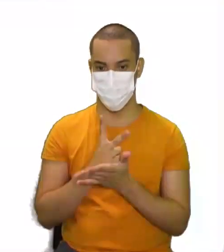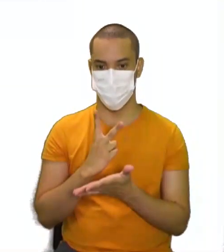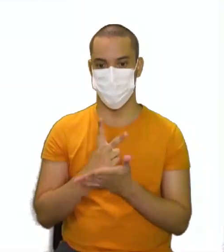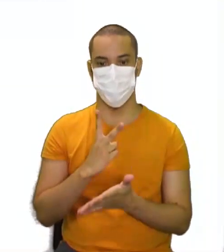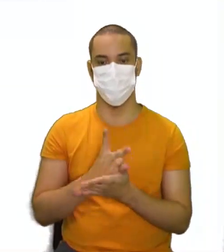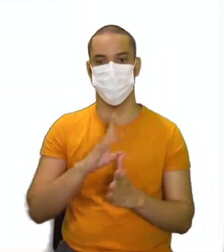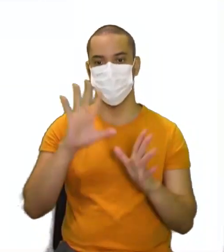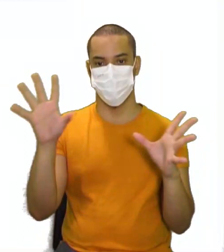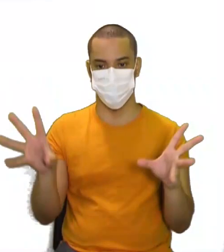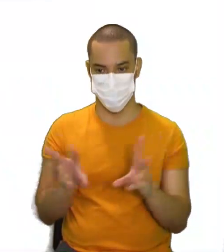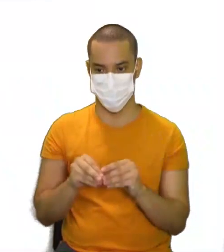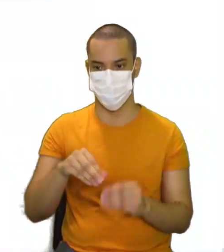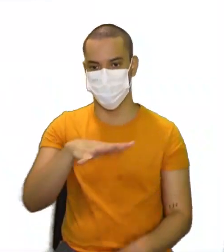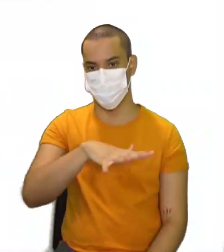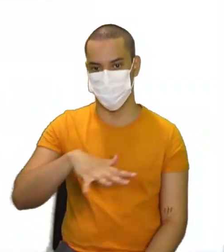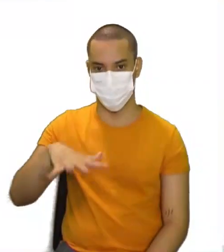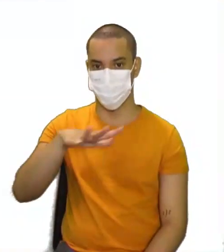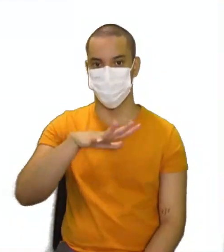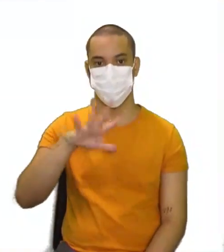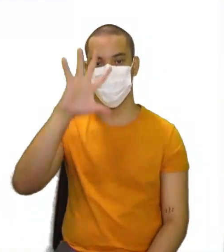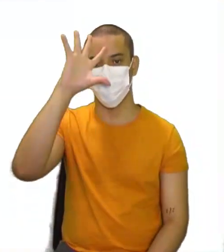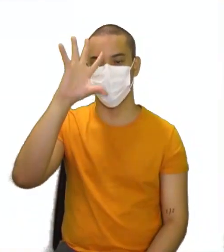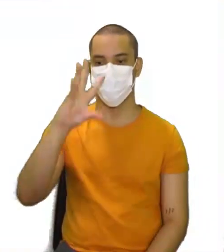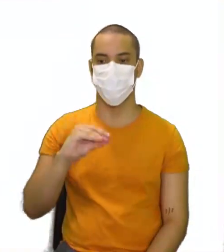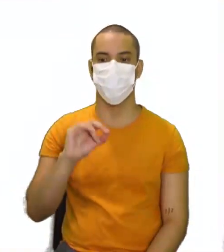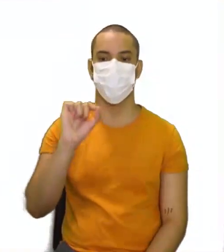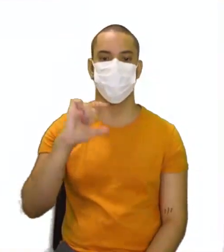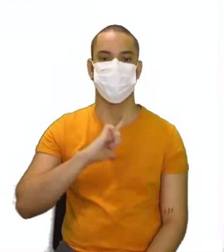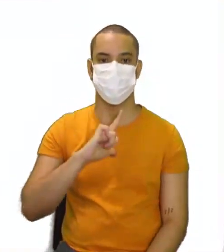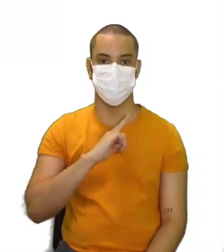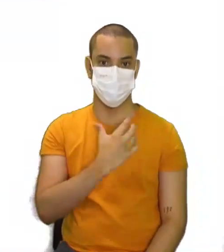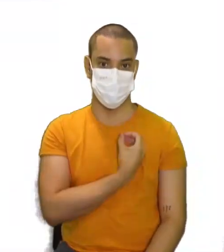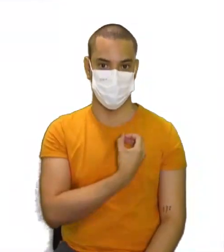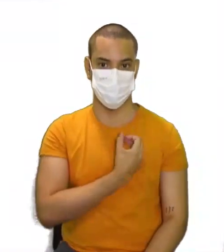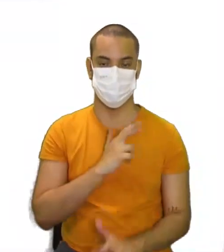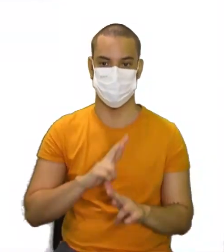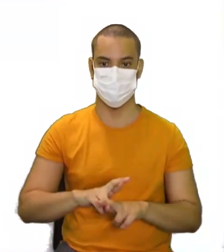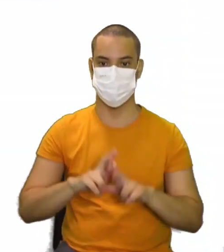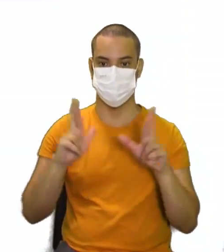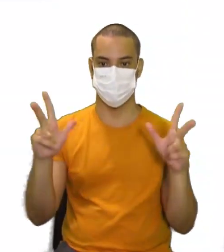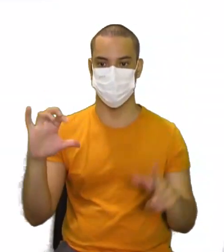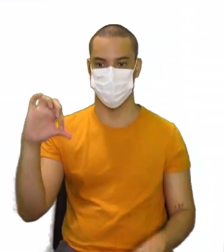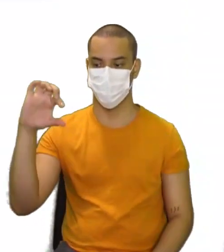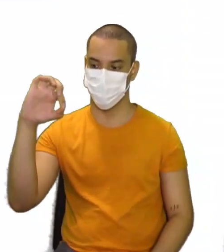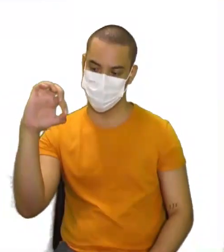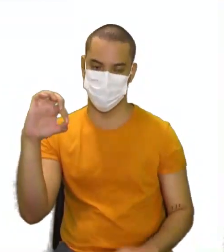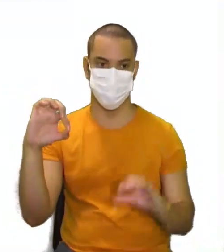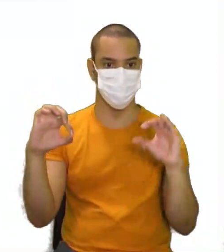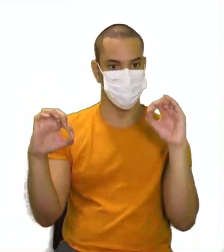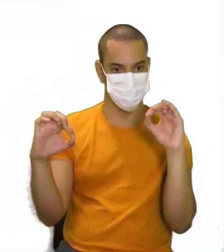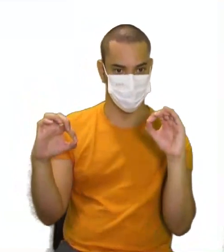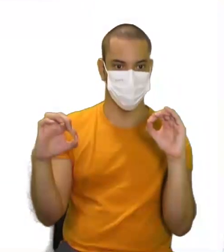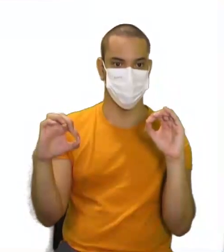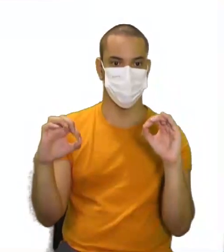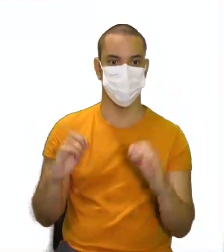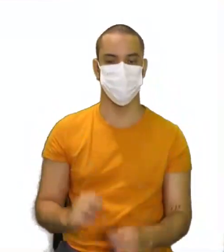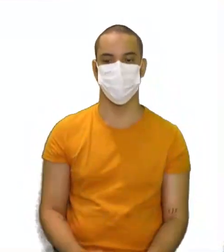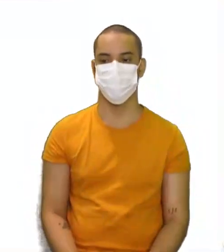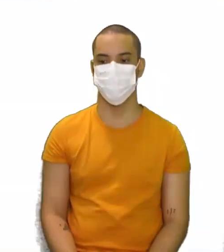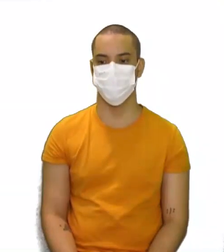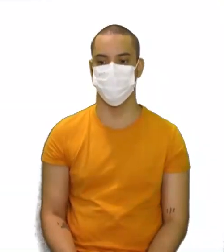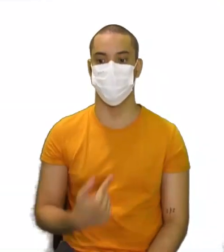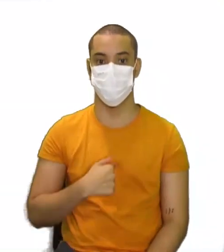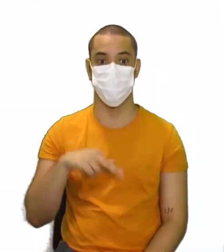modo geral, pode concluir aqui, né, eu tenho um valor diferente de 90 e de zero, tá aqui, eu vou